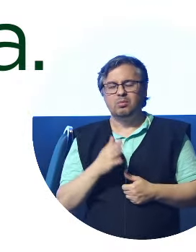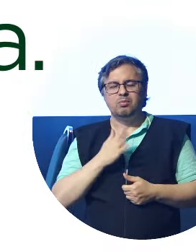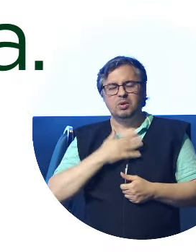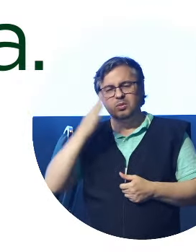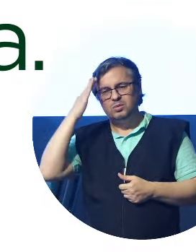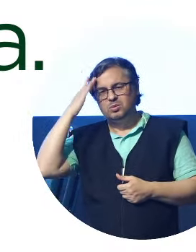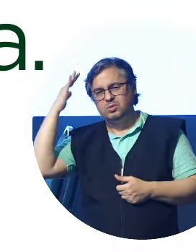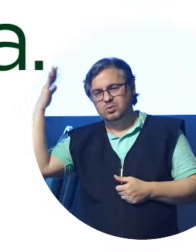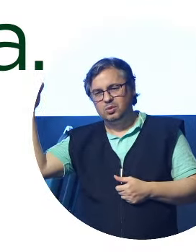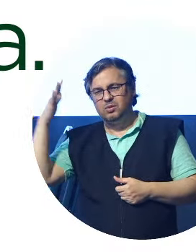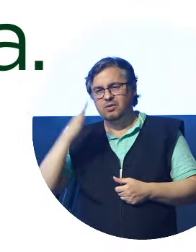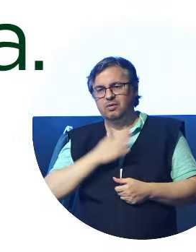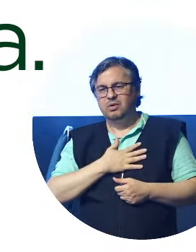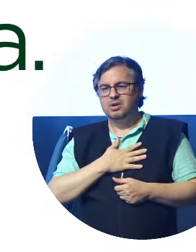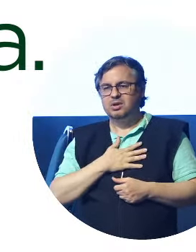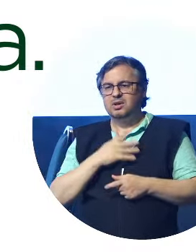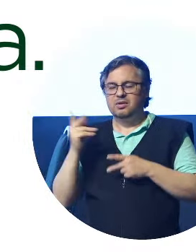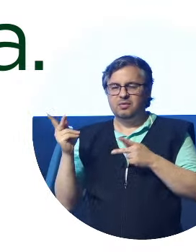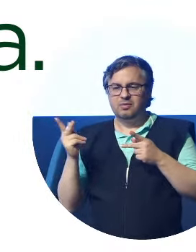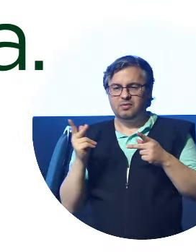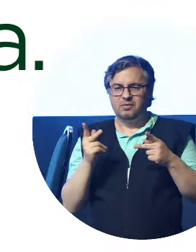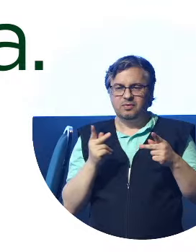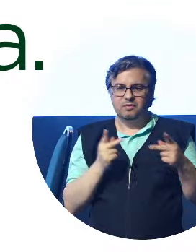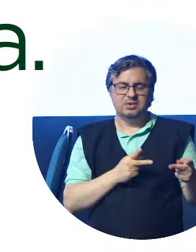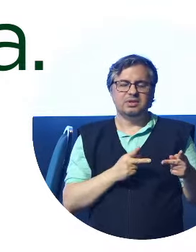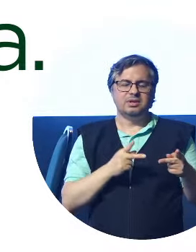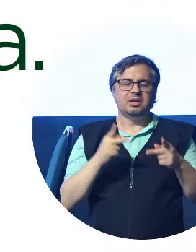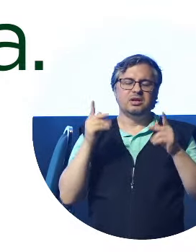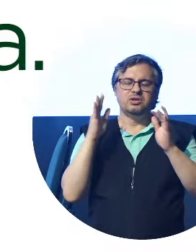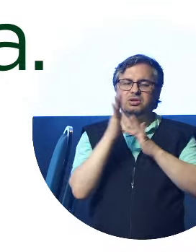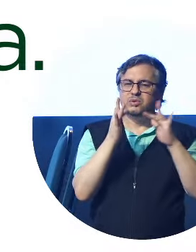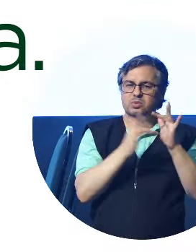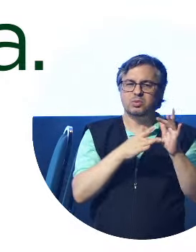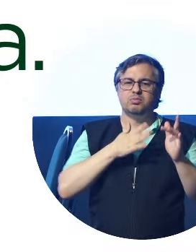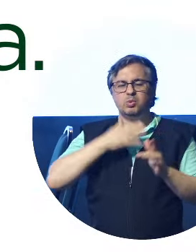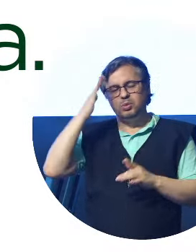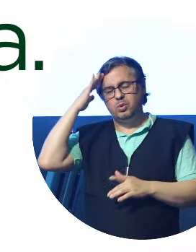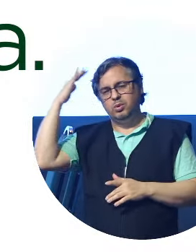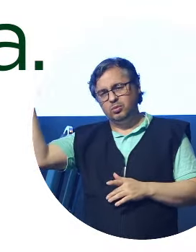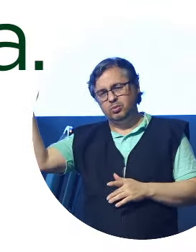meu sonho, eu visitar Jesus, em meu sonho.